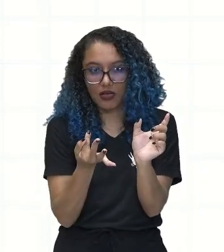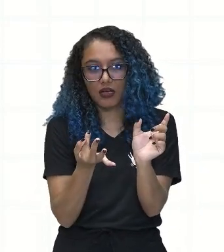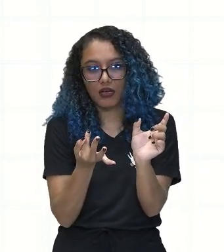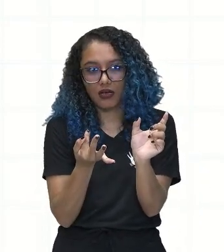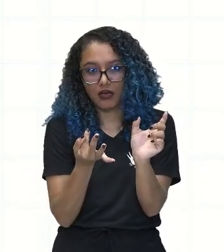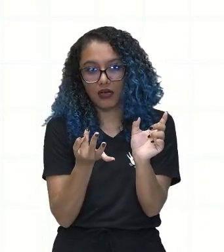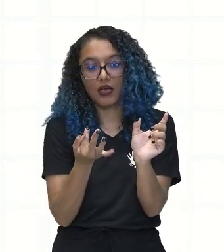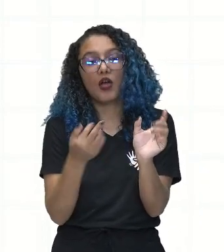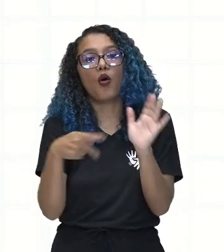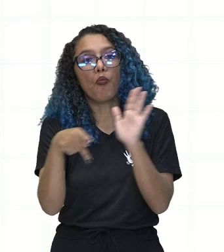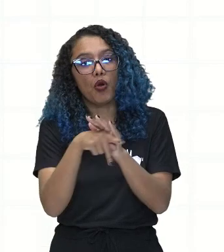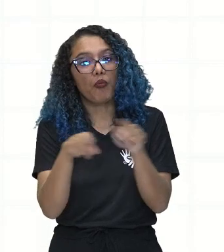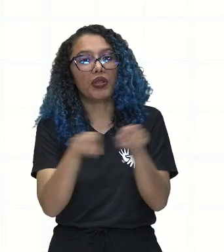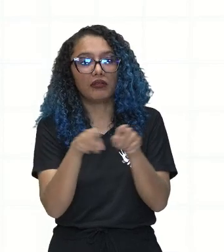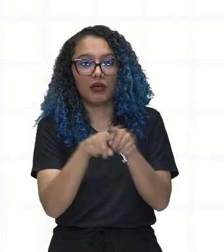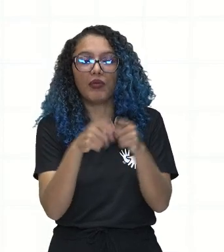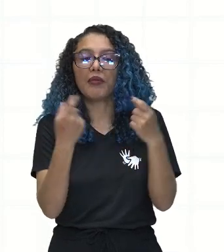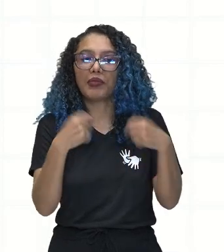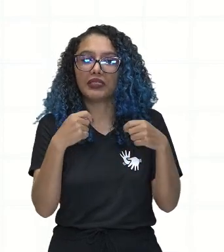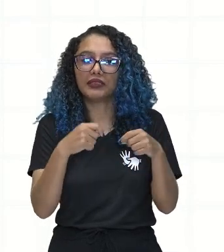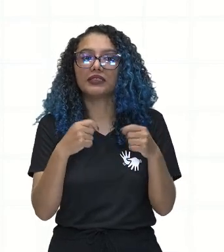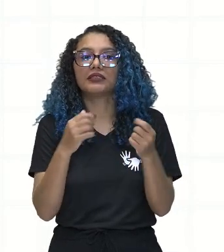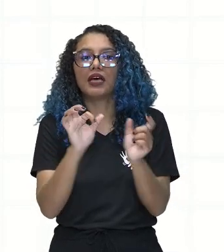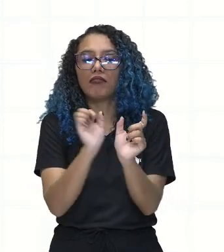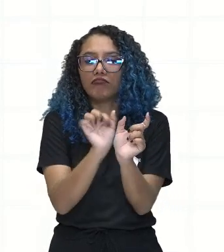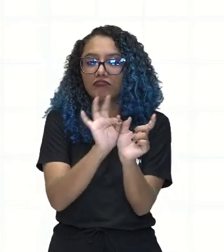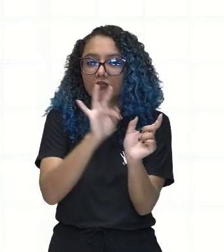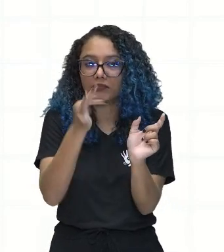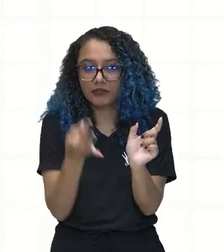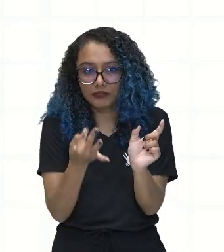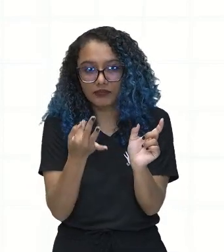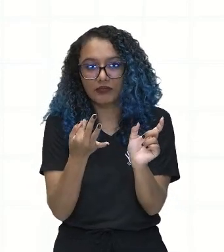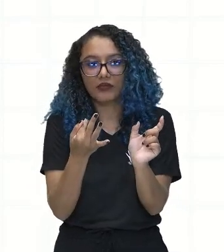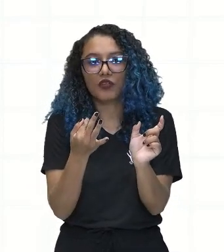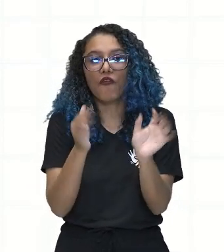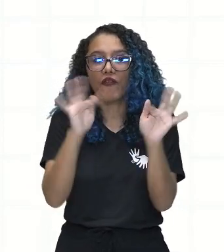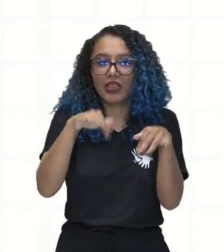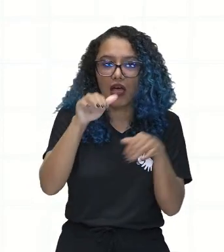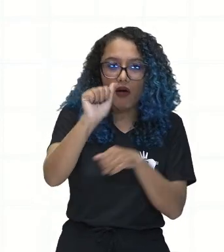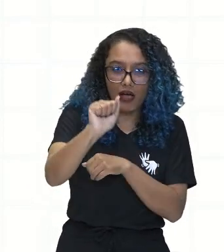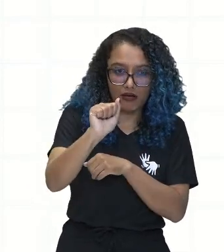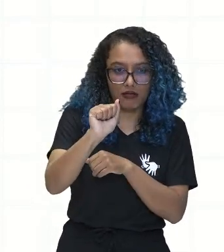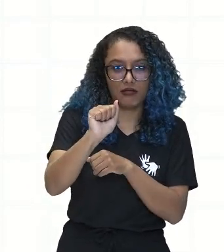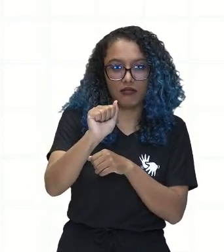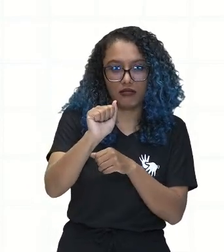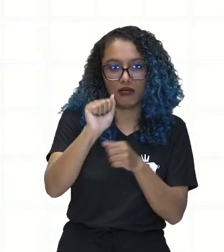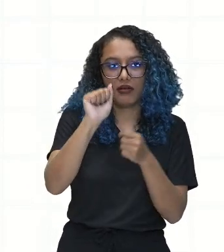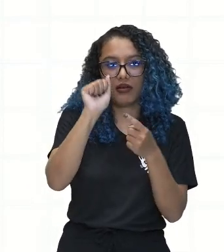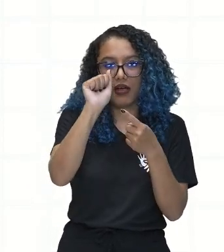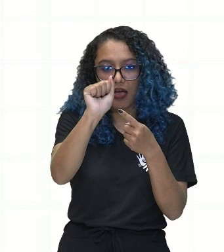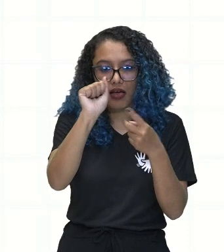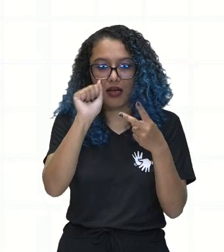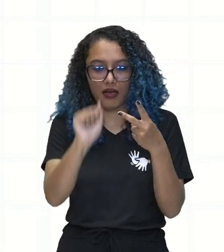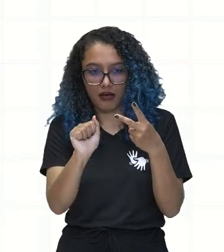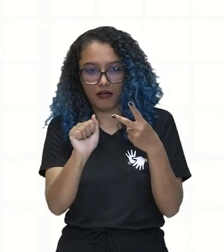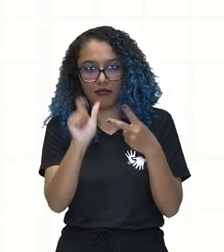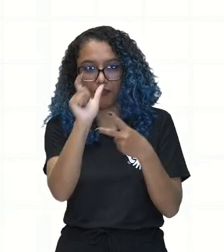no singular, aqui feminino também. Ela própria costurava suas roupas, feminino, ok?